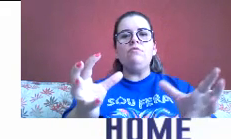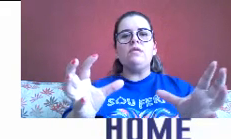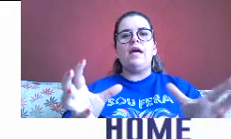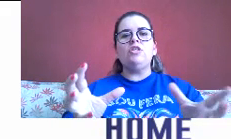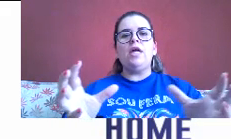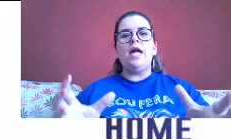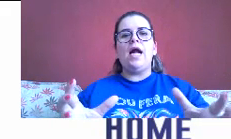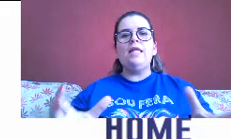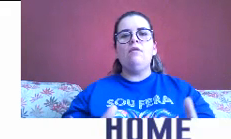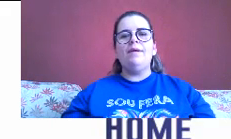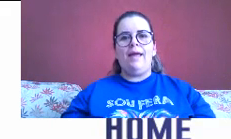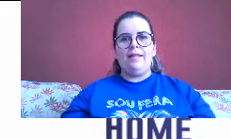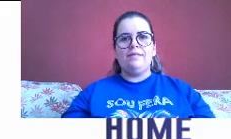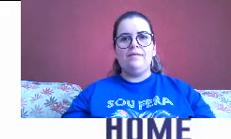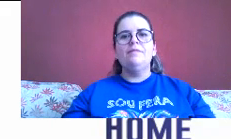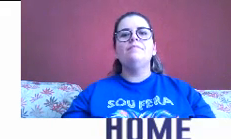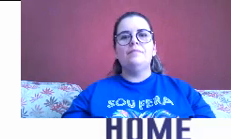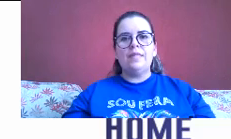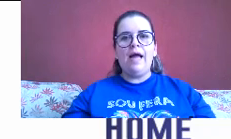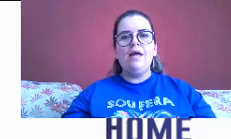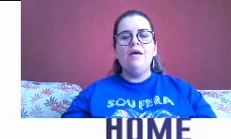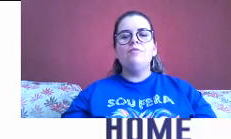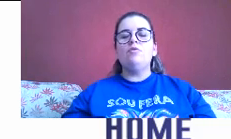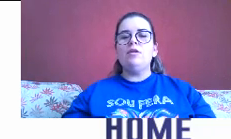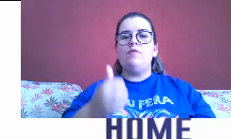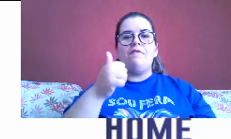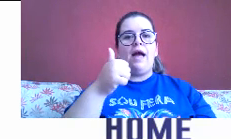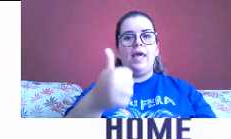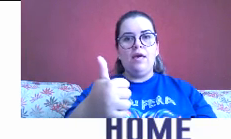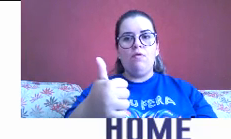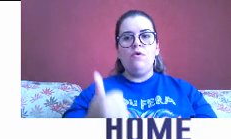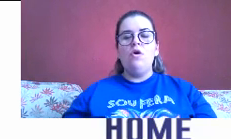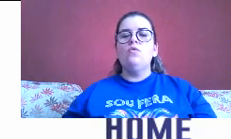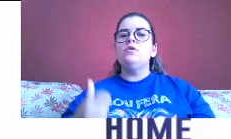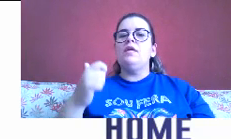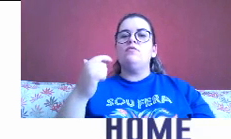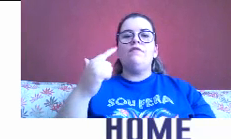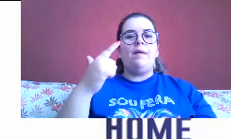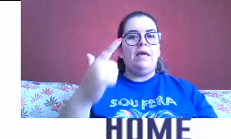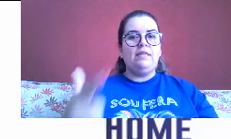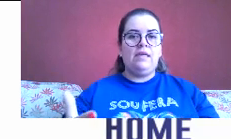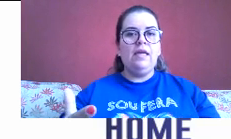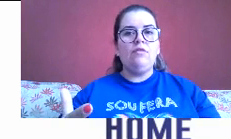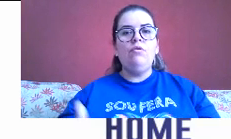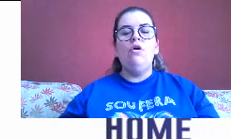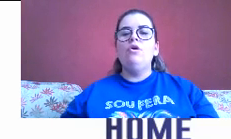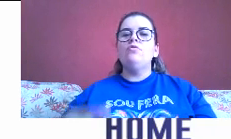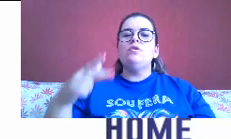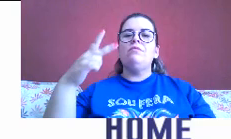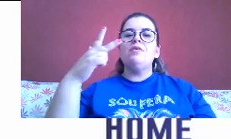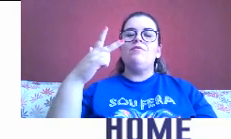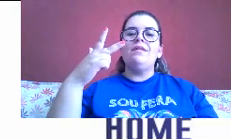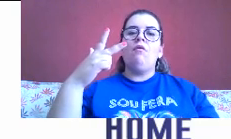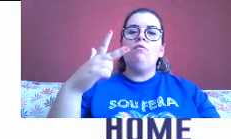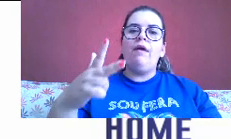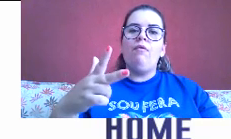vão se encaixar cada uma delas tá o seu texto vai ficar rico o seu texto vai ficar bem escrito e o